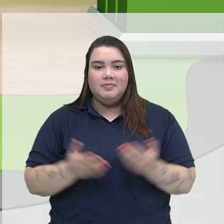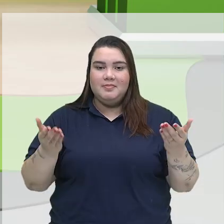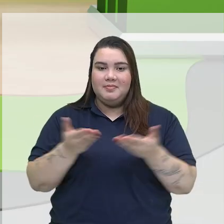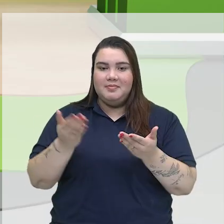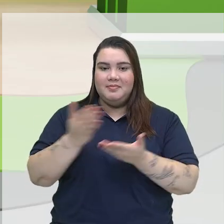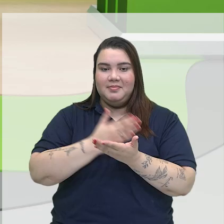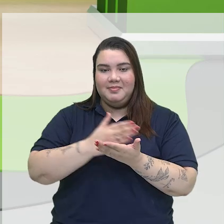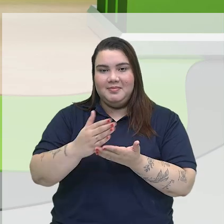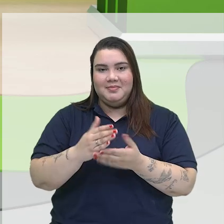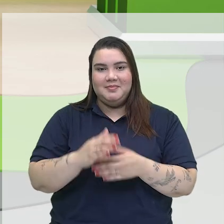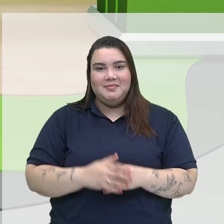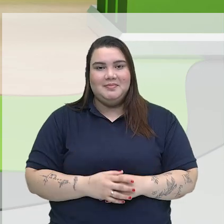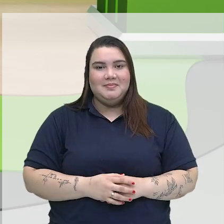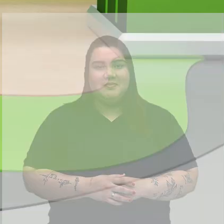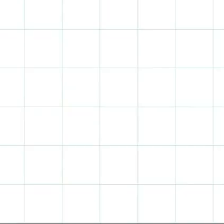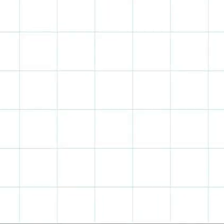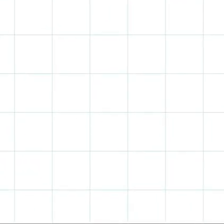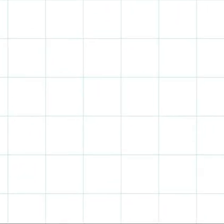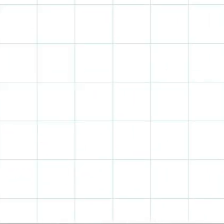E vamos para a nossa aula!